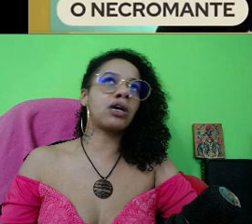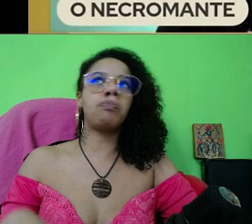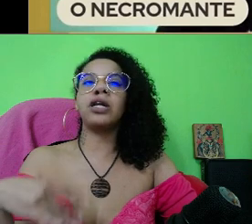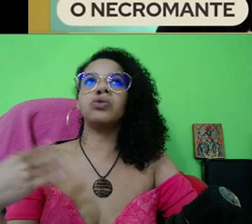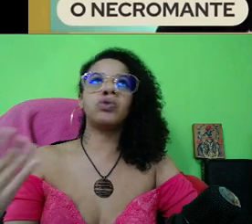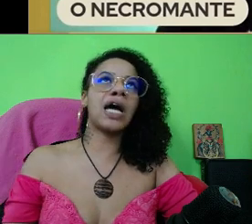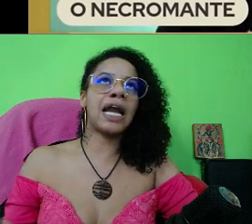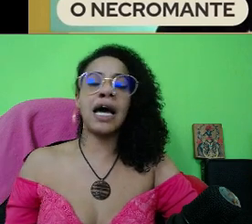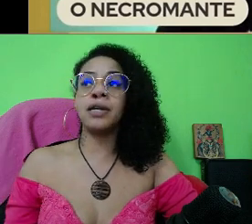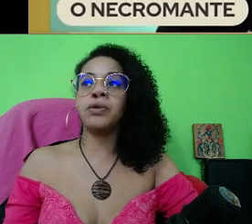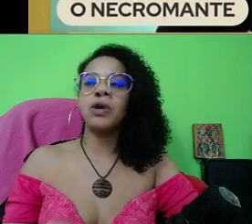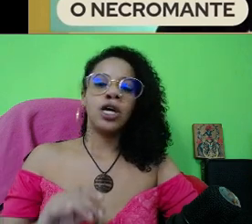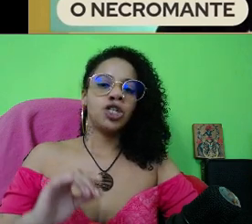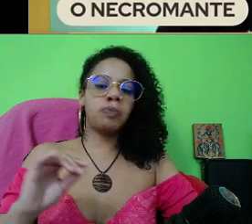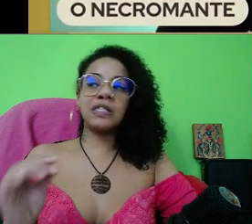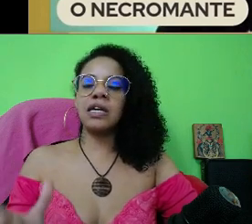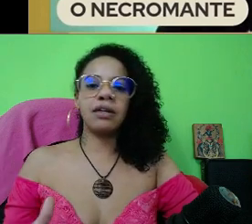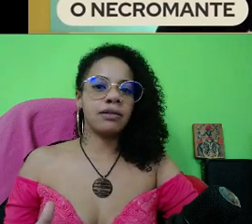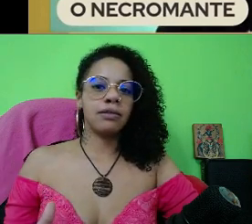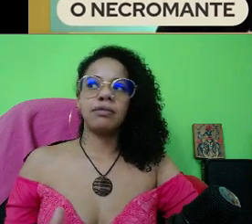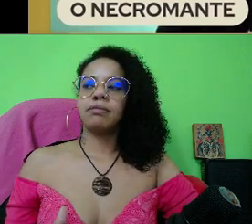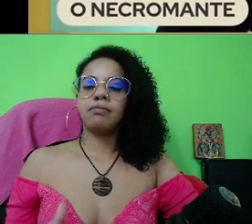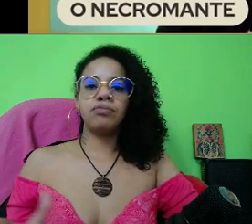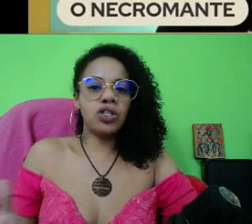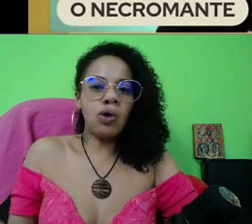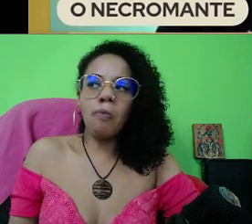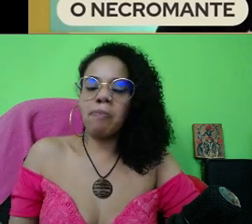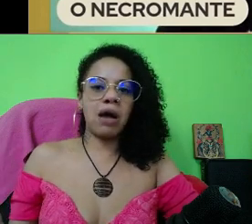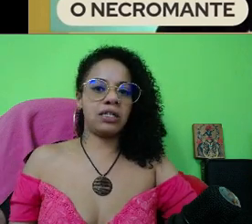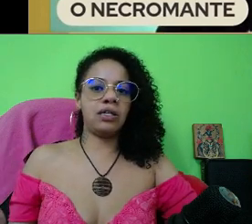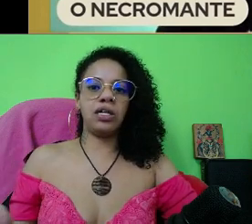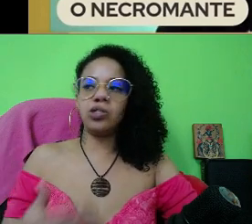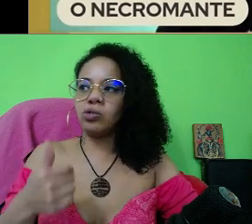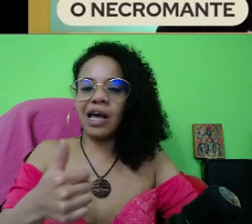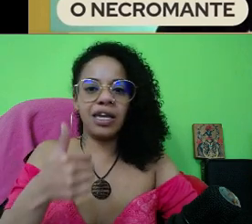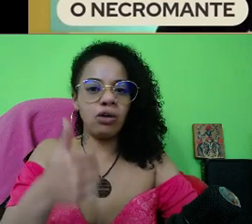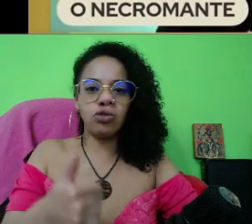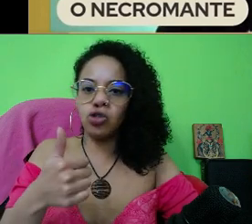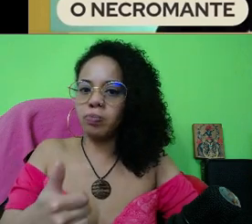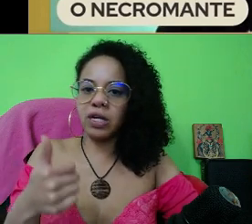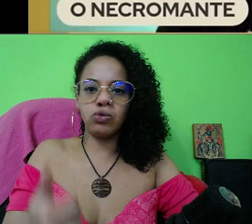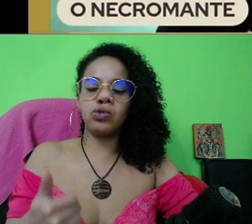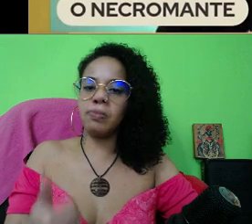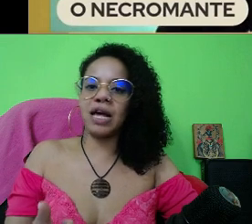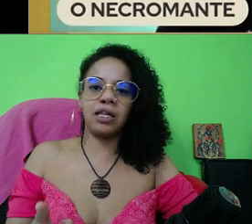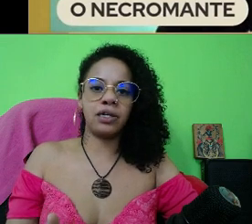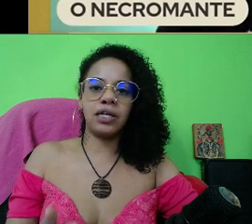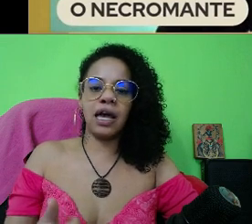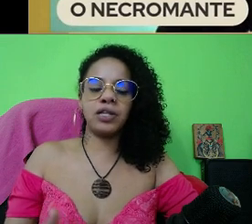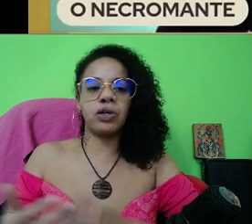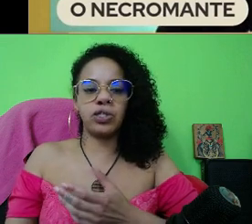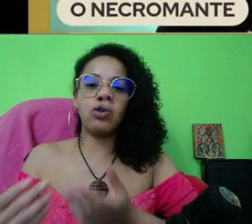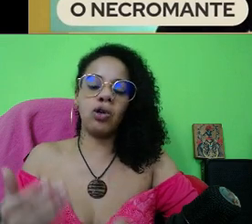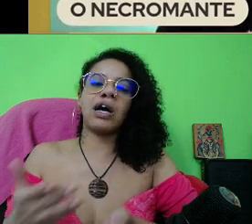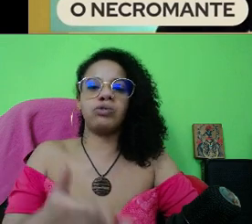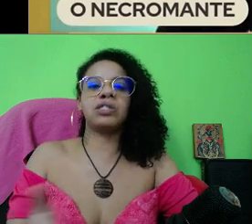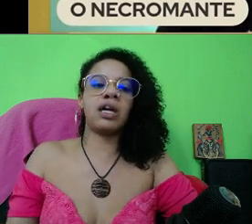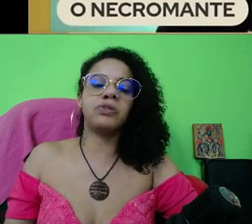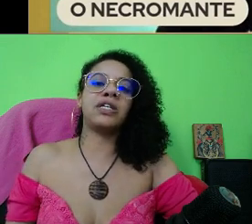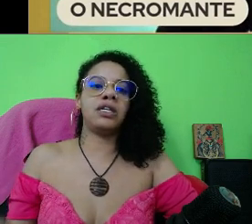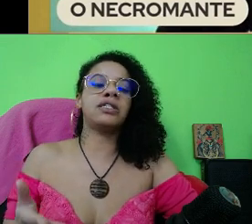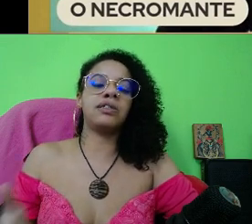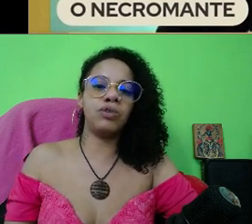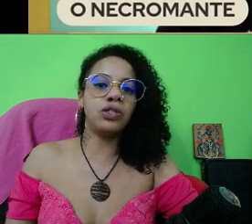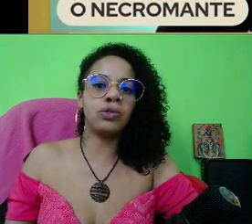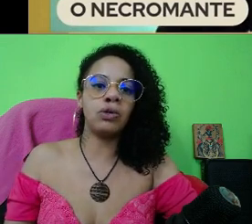foi uma que eu pariu do tipo assim desculpa parça isso daí eu tô super acostumada né só que se eu colocar